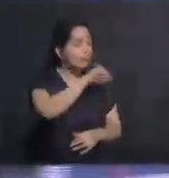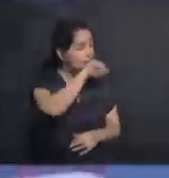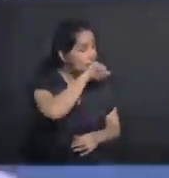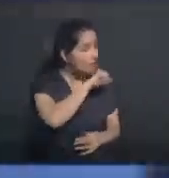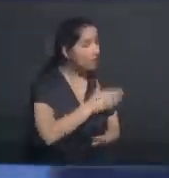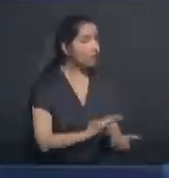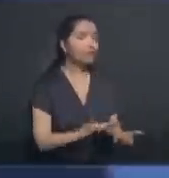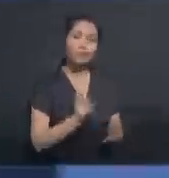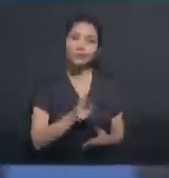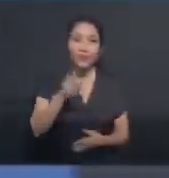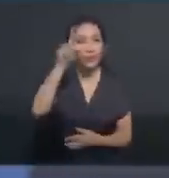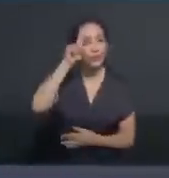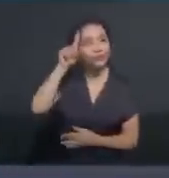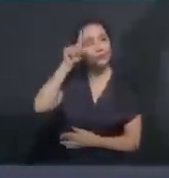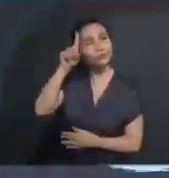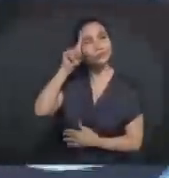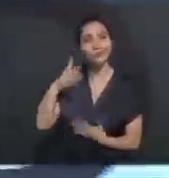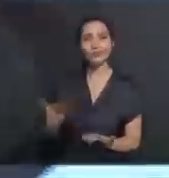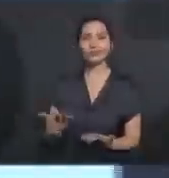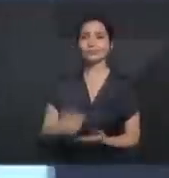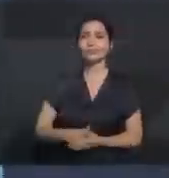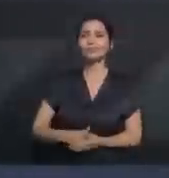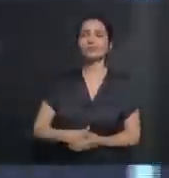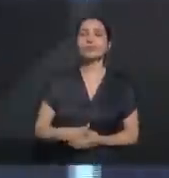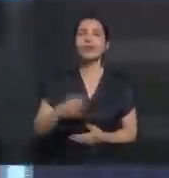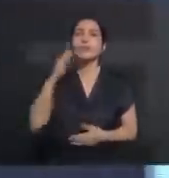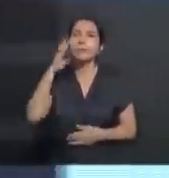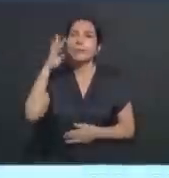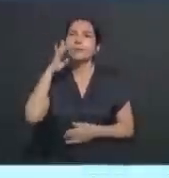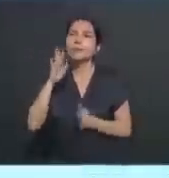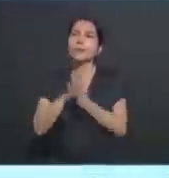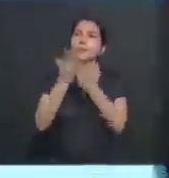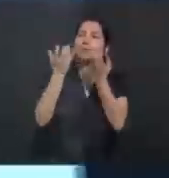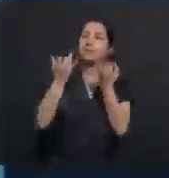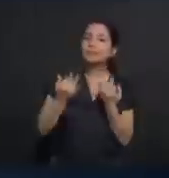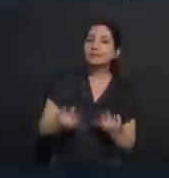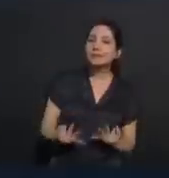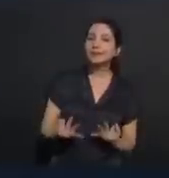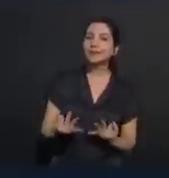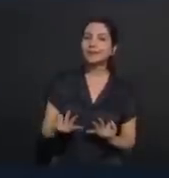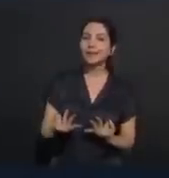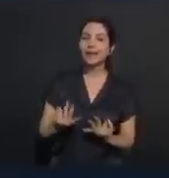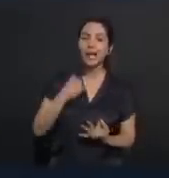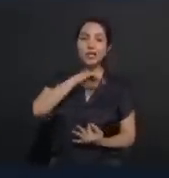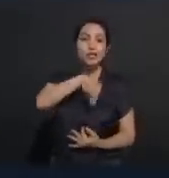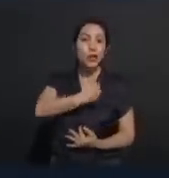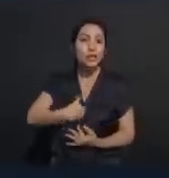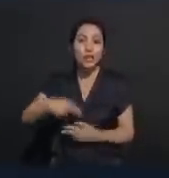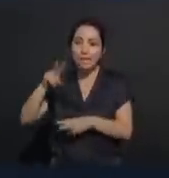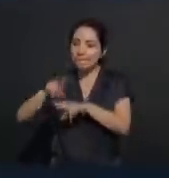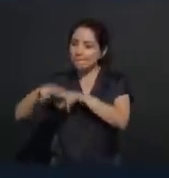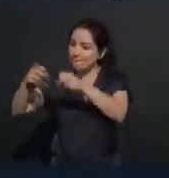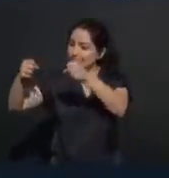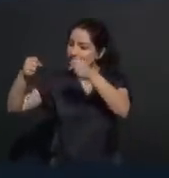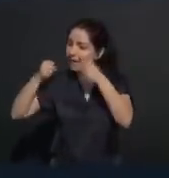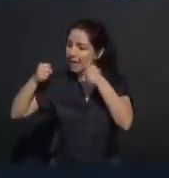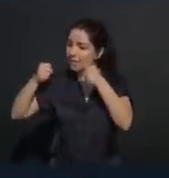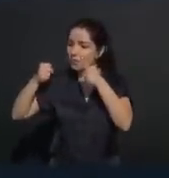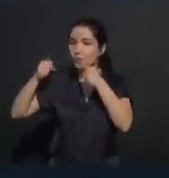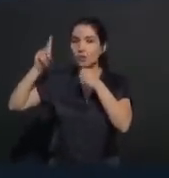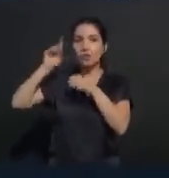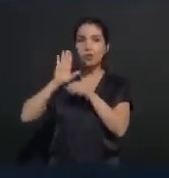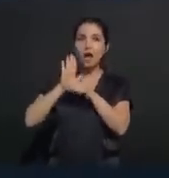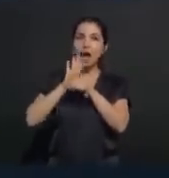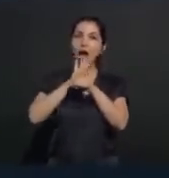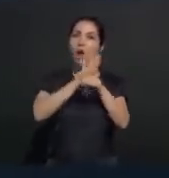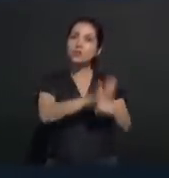Continua ali. Todo dia. Eu fico imaginando, gente, a Bíblia diz que Deus prosperou a cadeia. Não fique